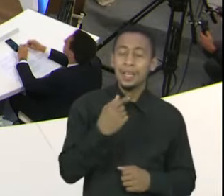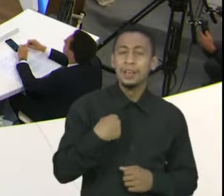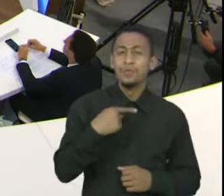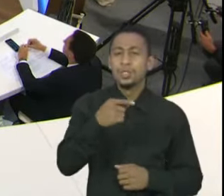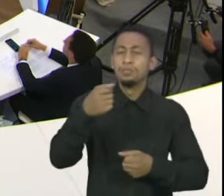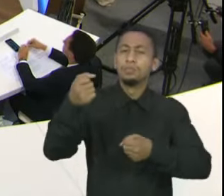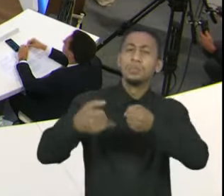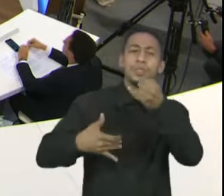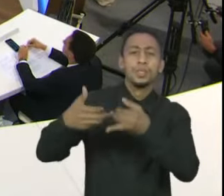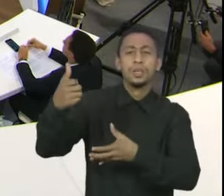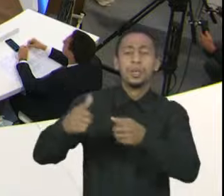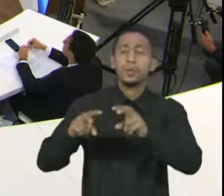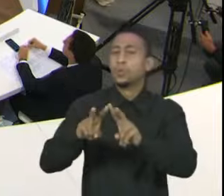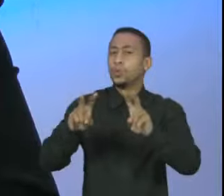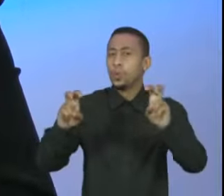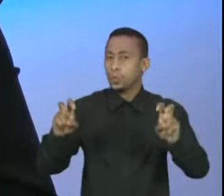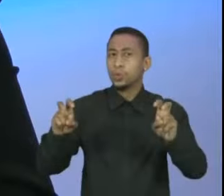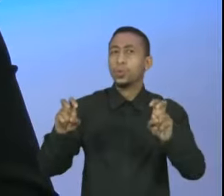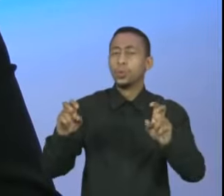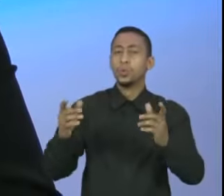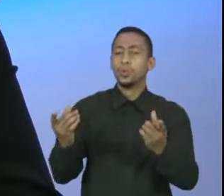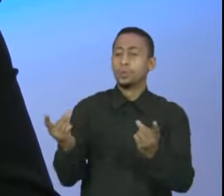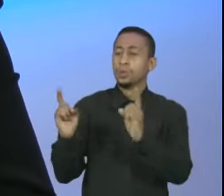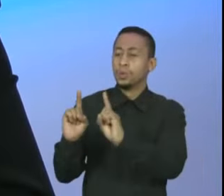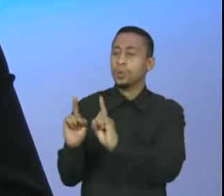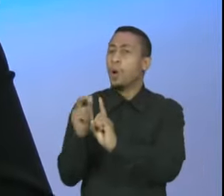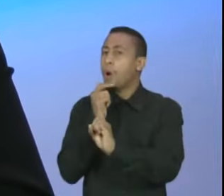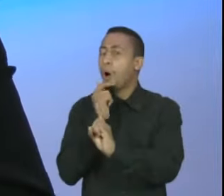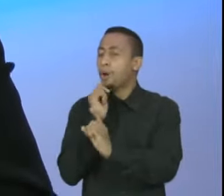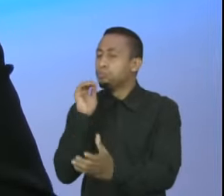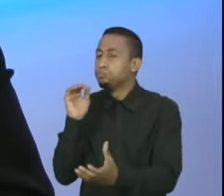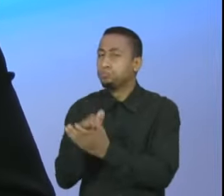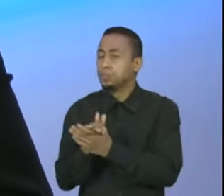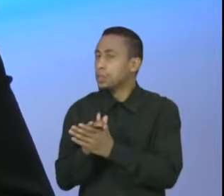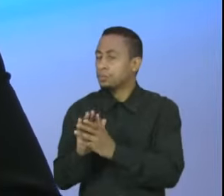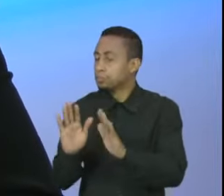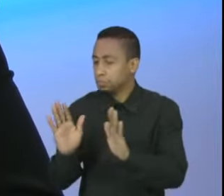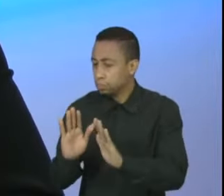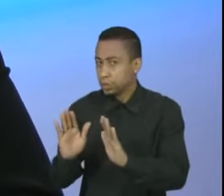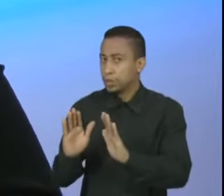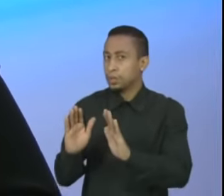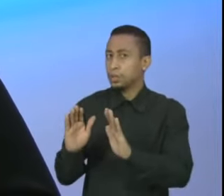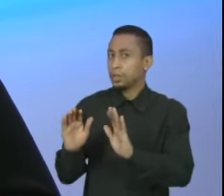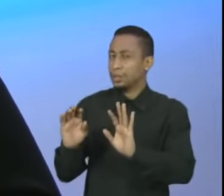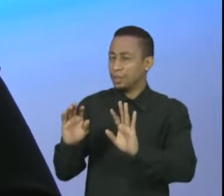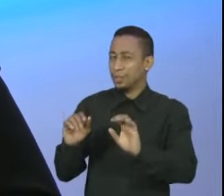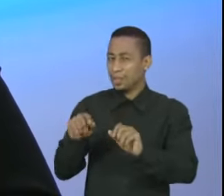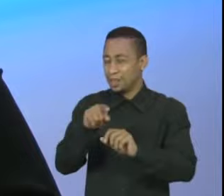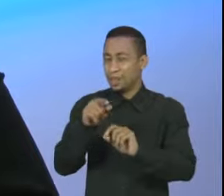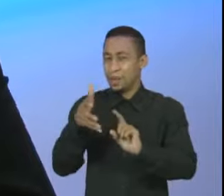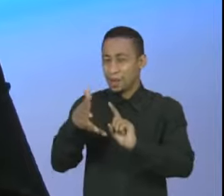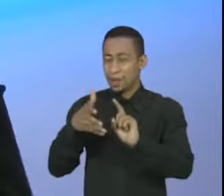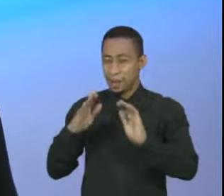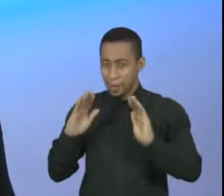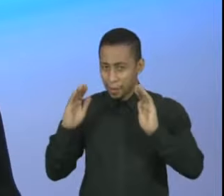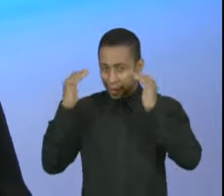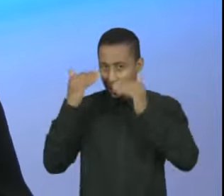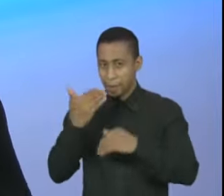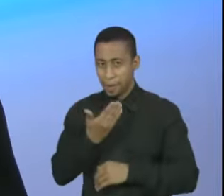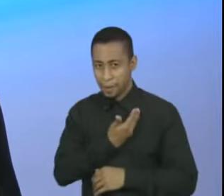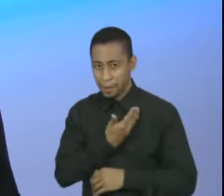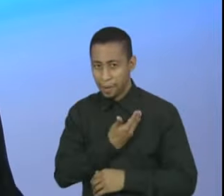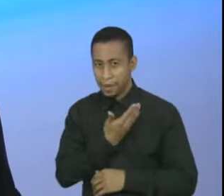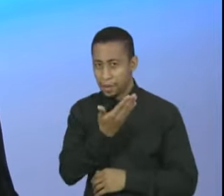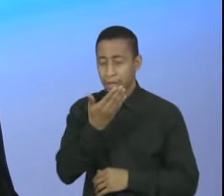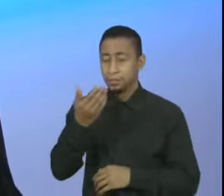quando você tava falando das relações homoafetivas e falou que vou filmar uma questão que foi mal interpretada é a respeito da declaração do Papa dizendo